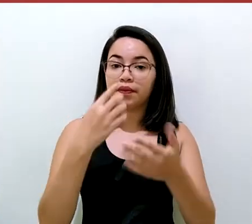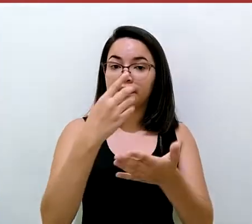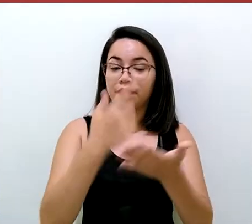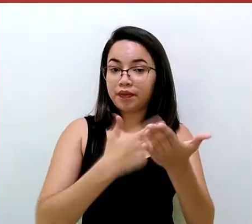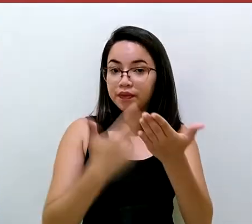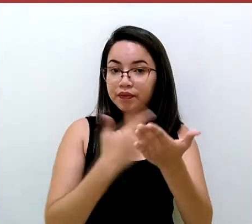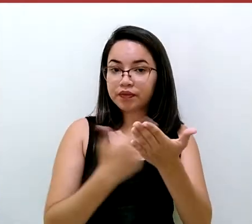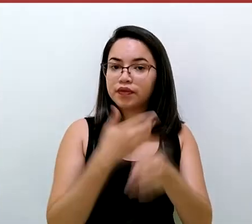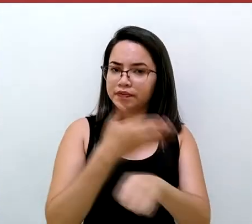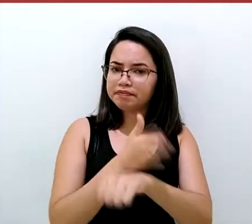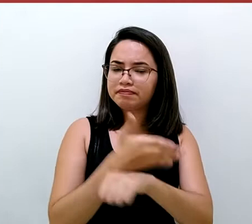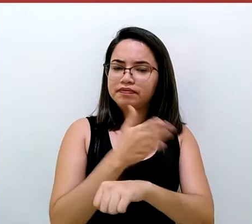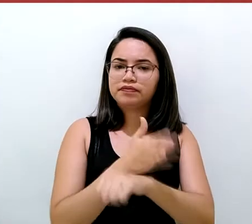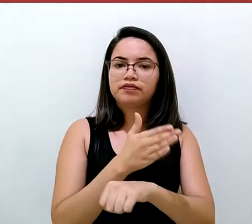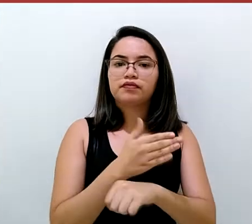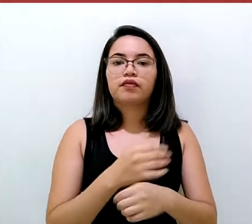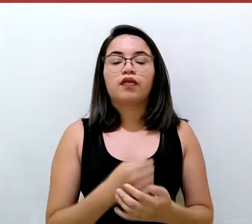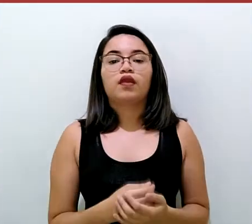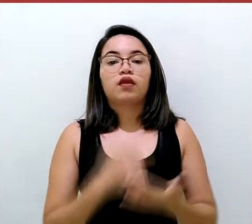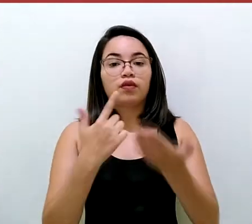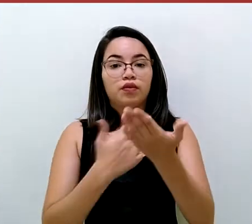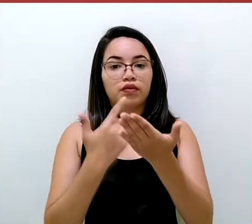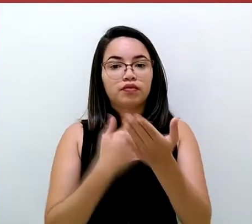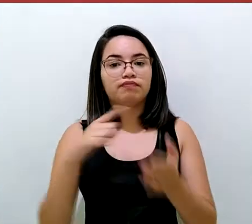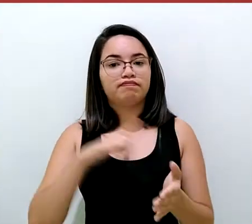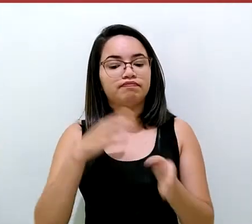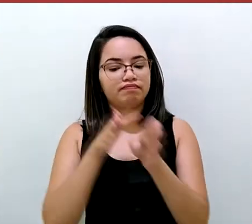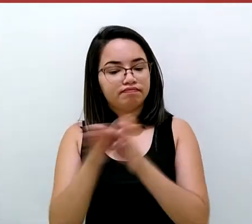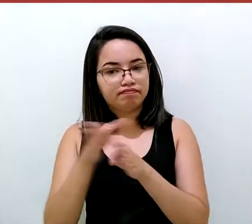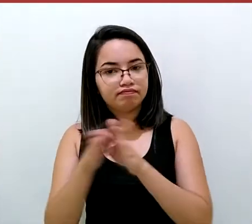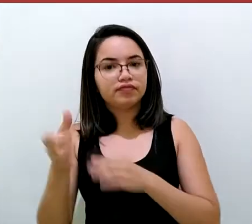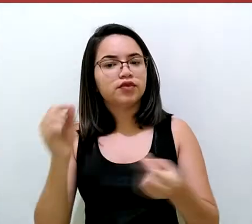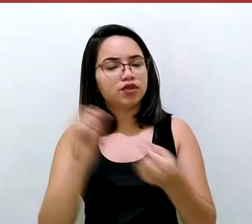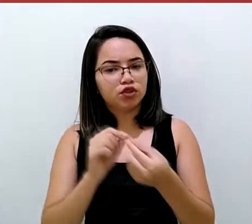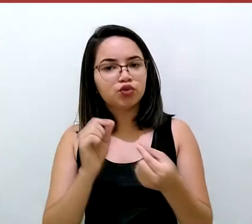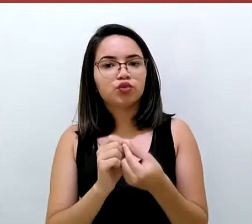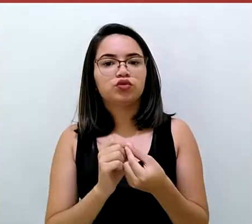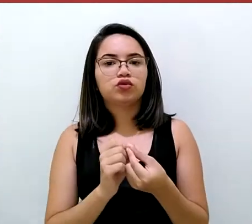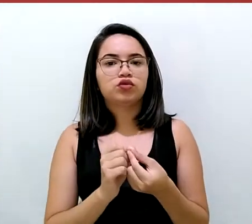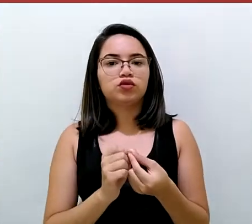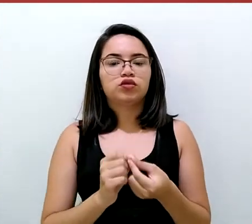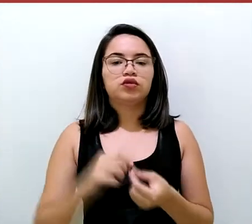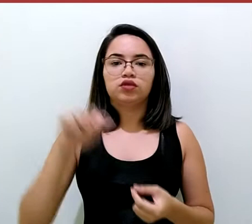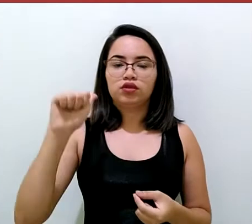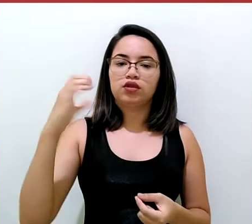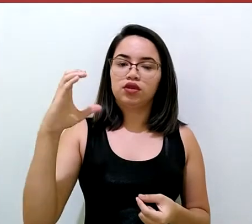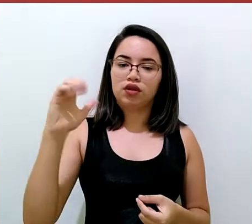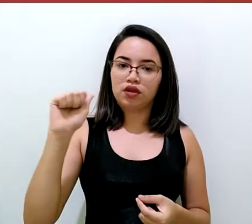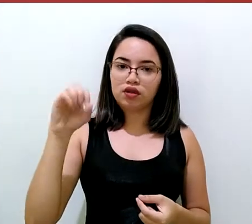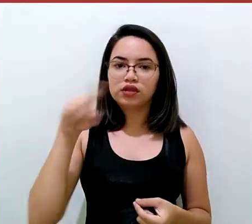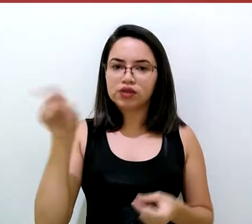prático, é um livro que trata de orientações, de atitudes, de